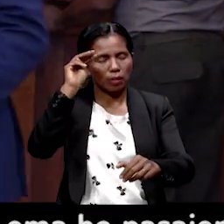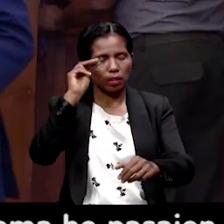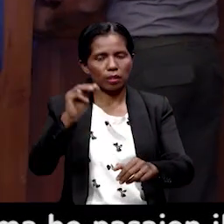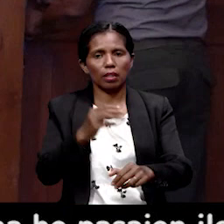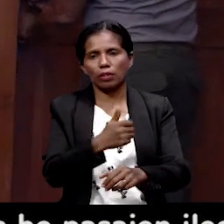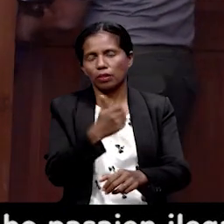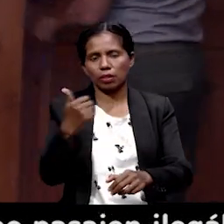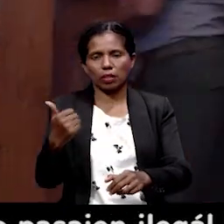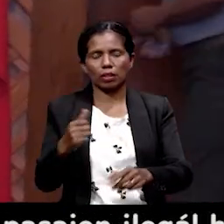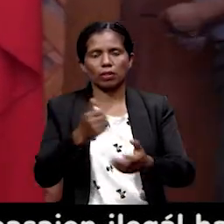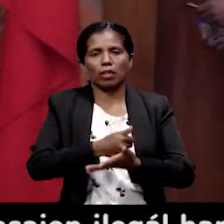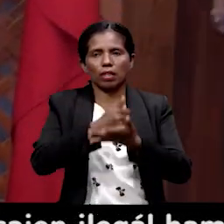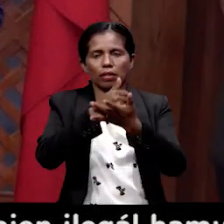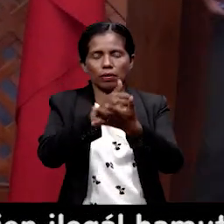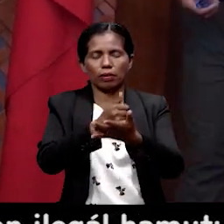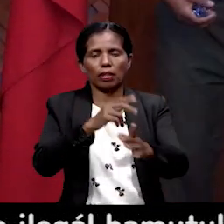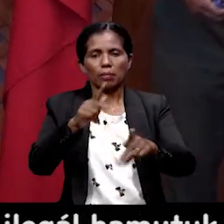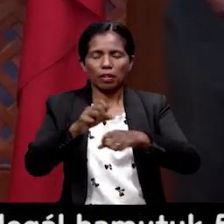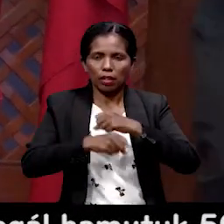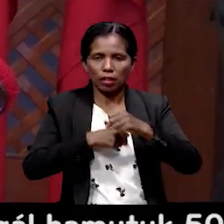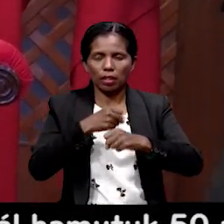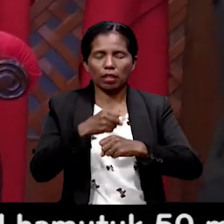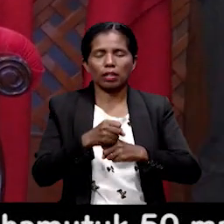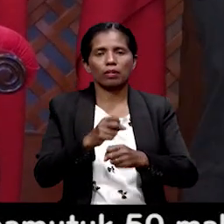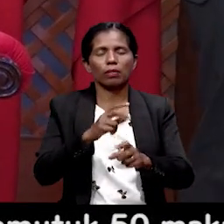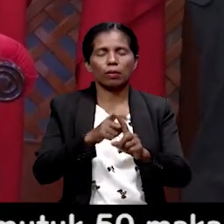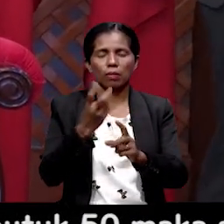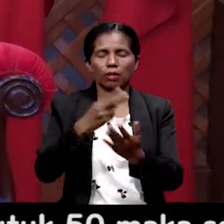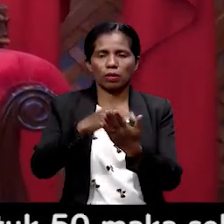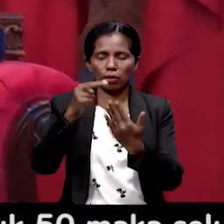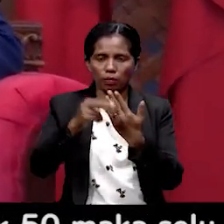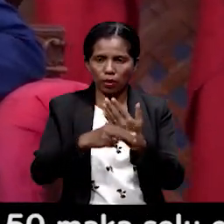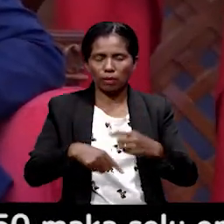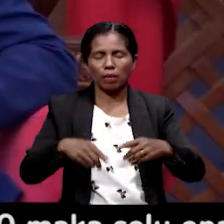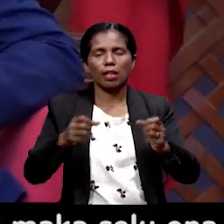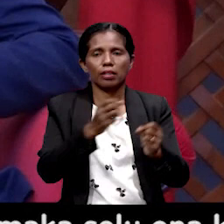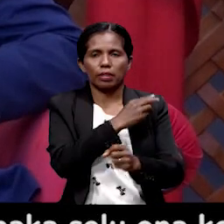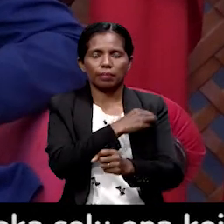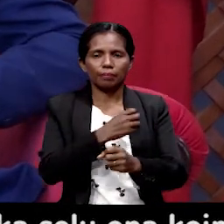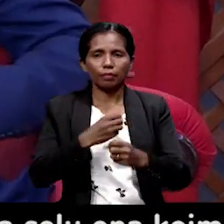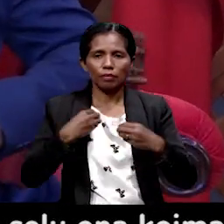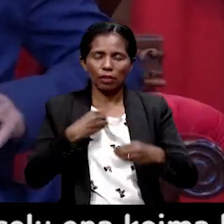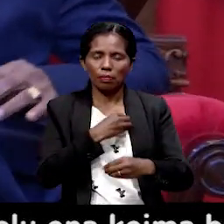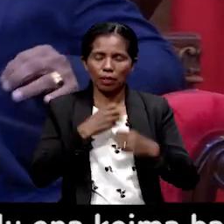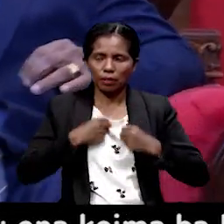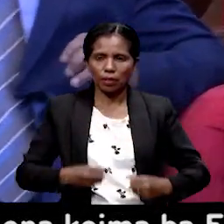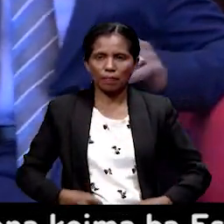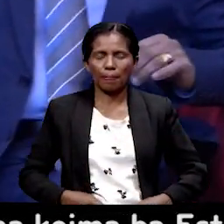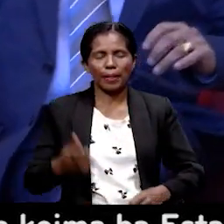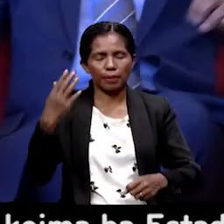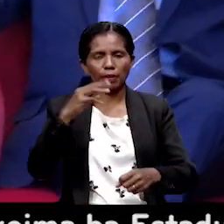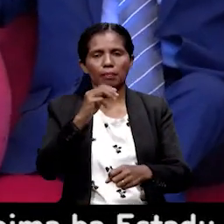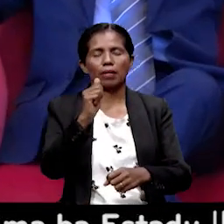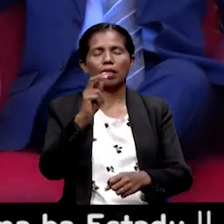sira, onde facilita sobrevivente ne halo tratamento saúde. Antes ne Manuel de Jesus halao ona tratamento ia